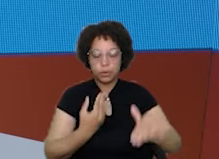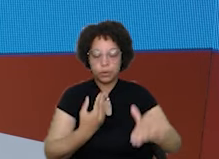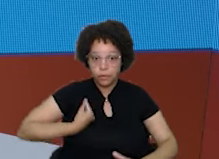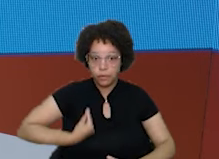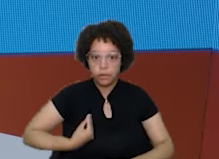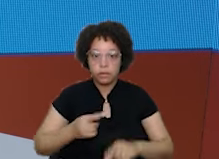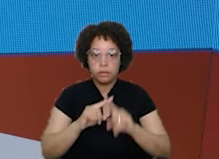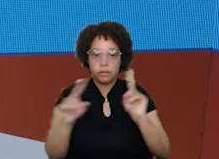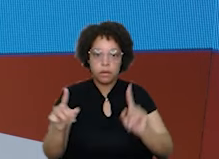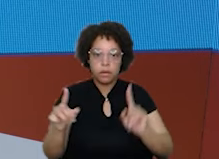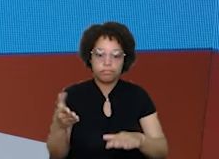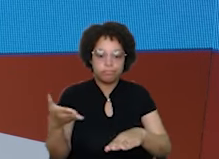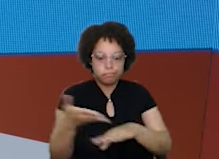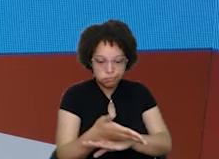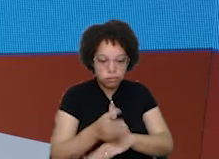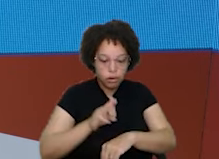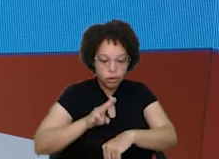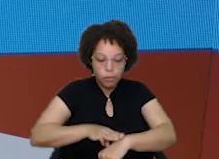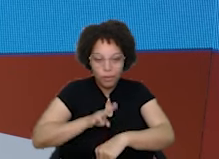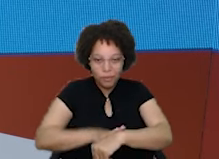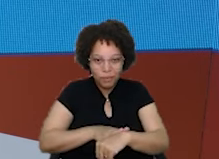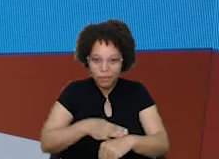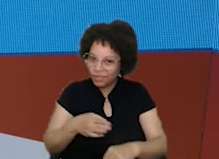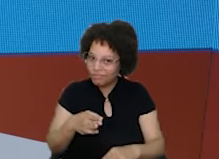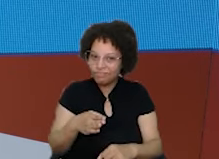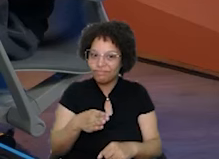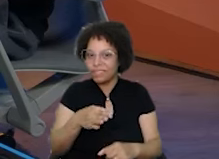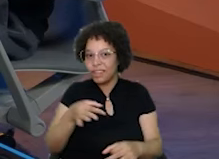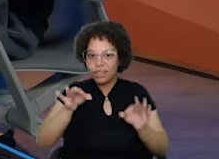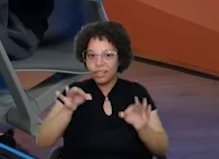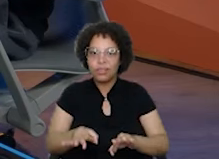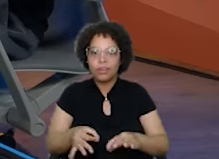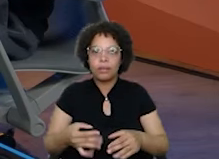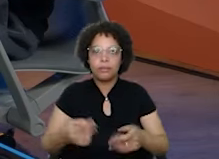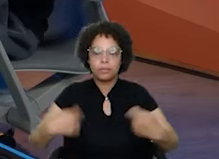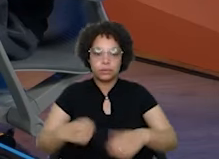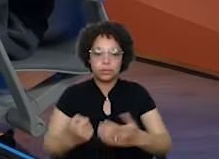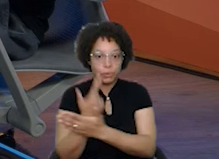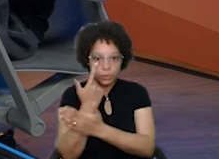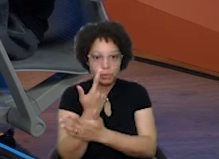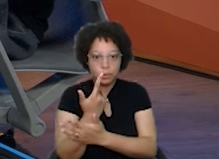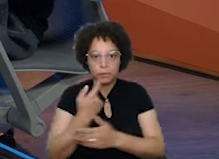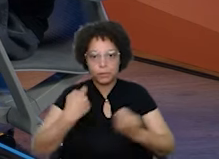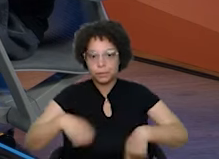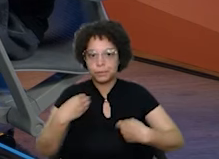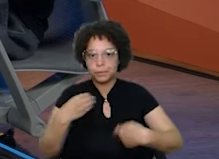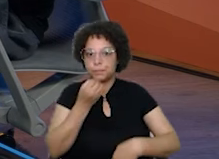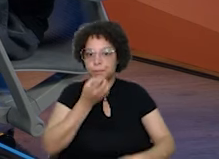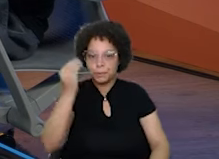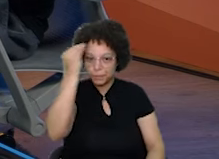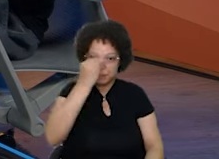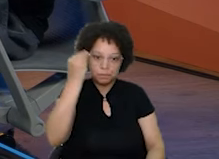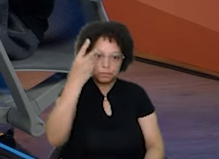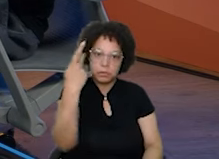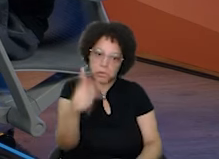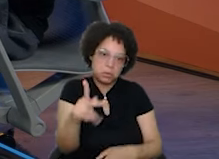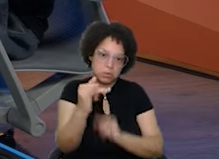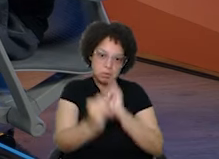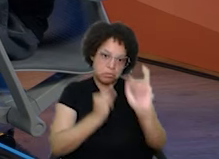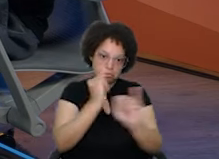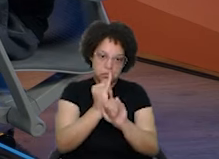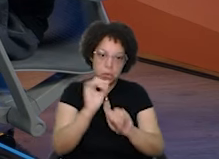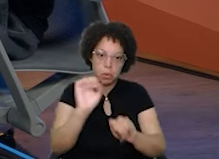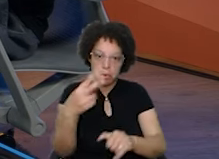chega no momento de fato que o cliente vai ter a compra ele precisa ter uma boa experiência seja no teu site seja pelo atendimento do